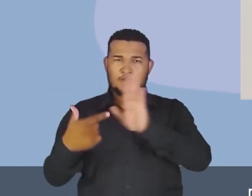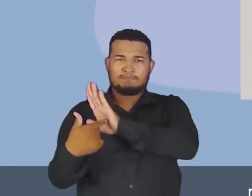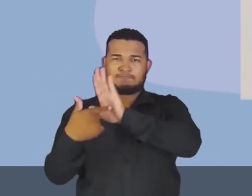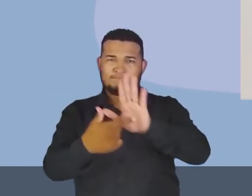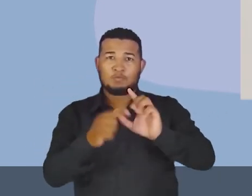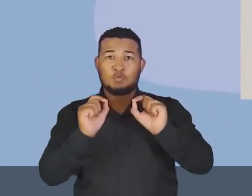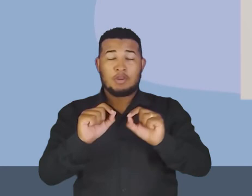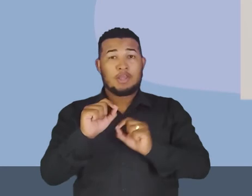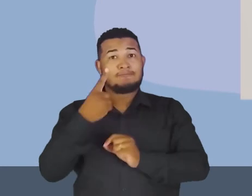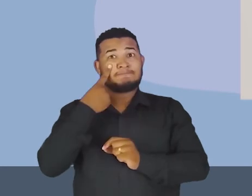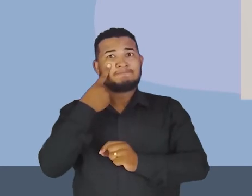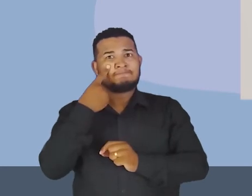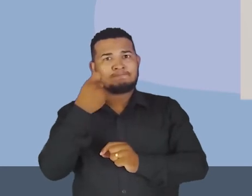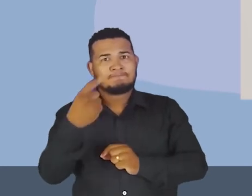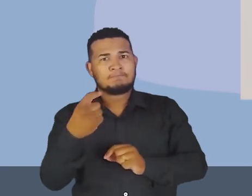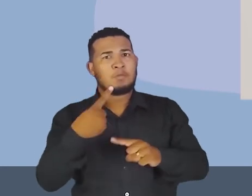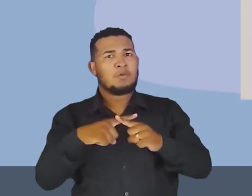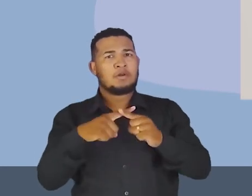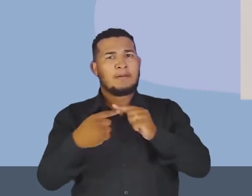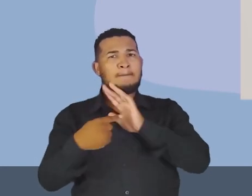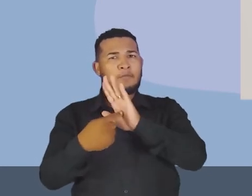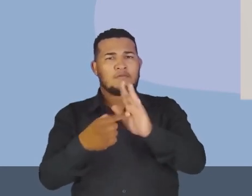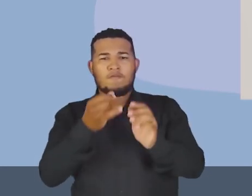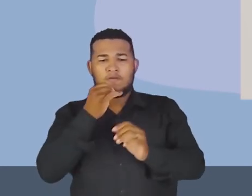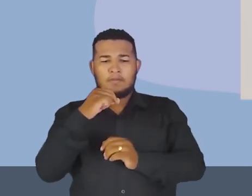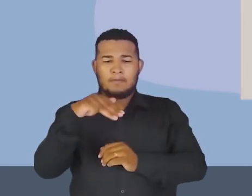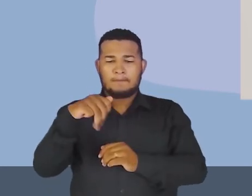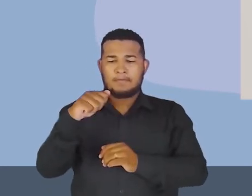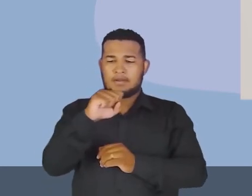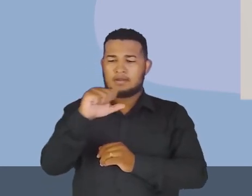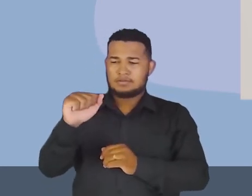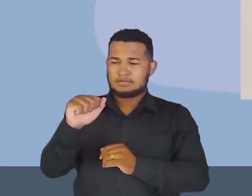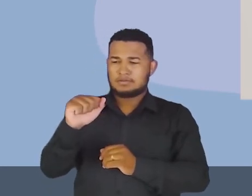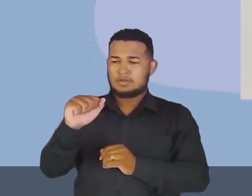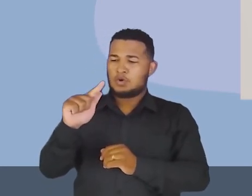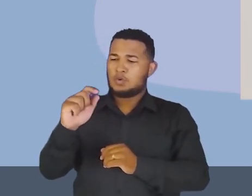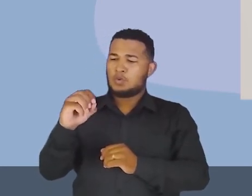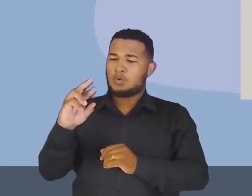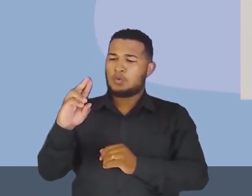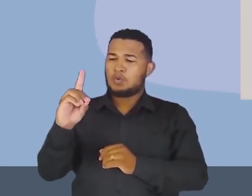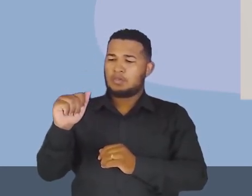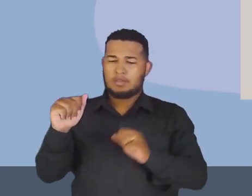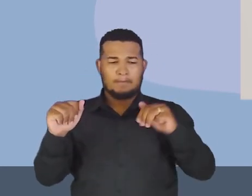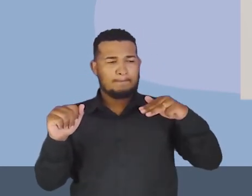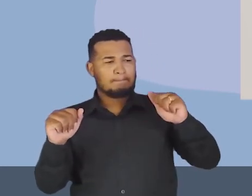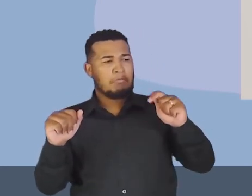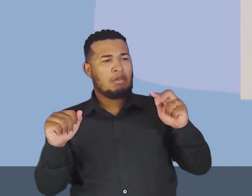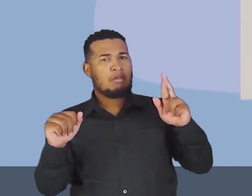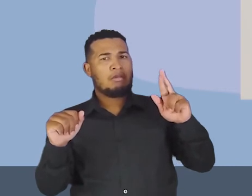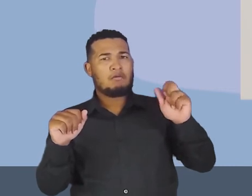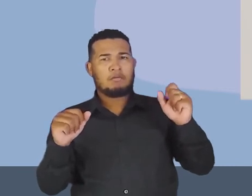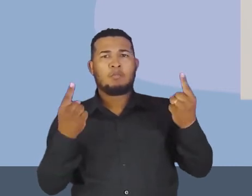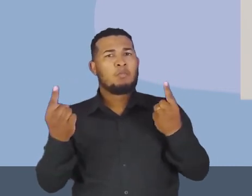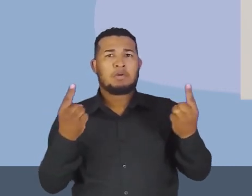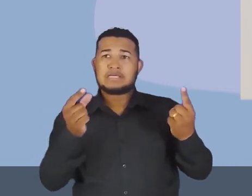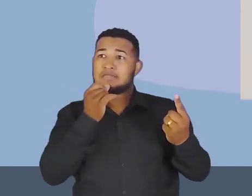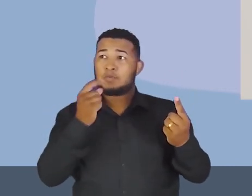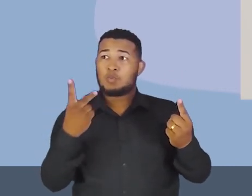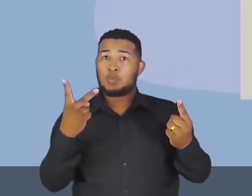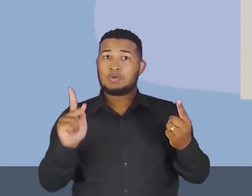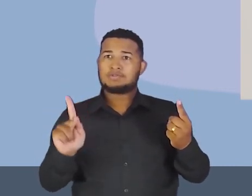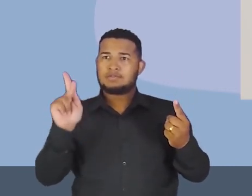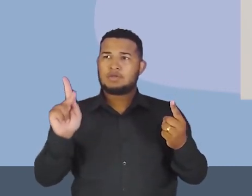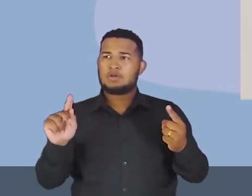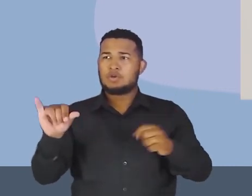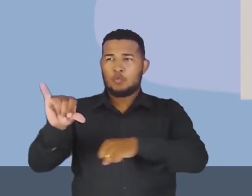mostrada agora, ela é muito interessante porque mostra a proporção entre massa gorda e massa magra. Perceba que 2 kg de gordura tem um volume